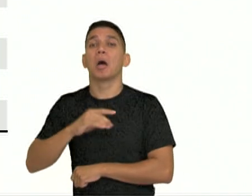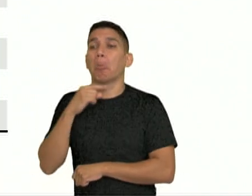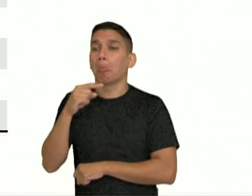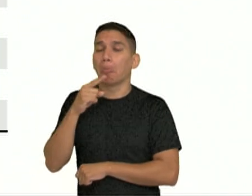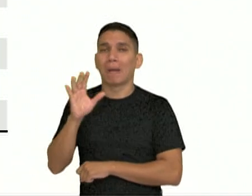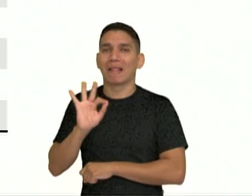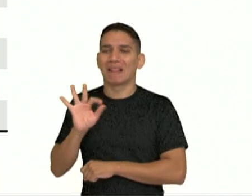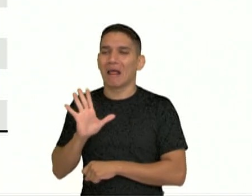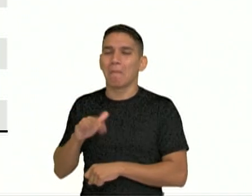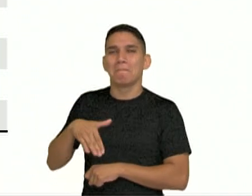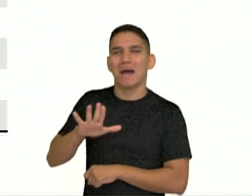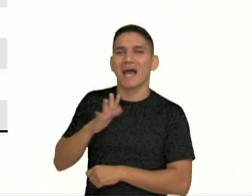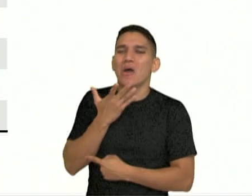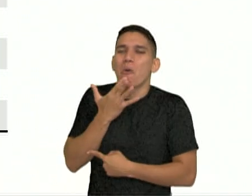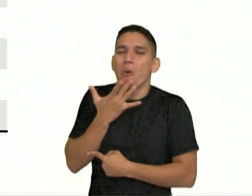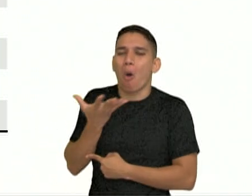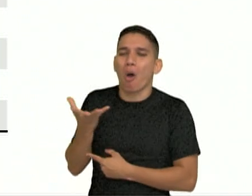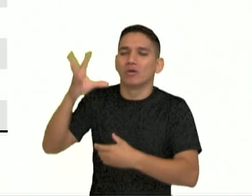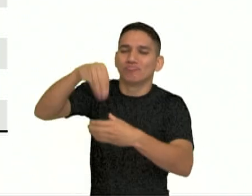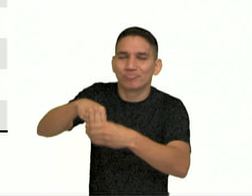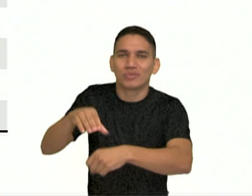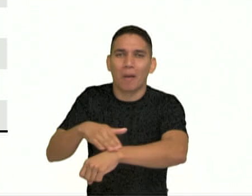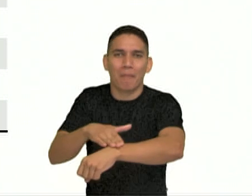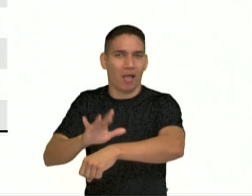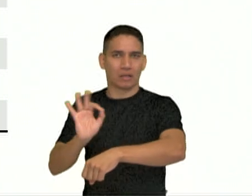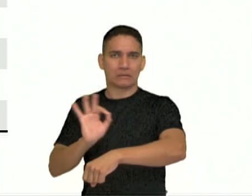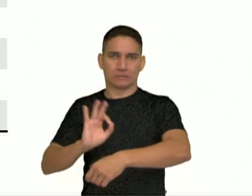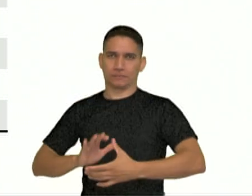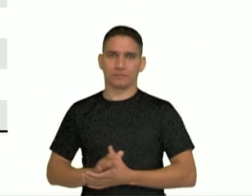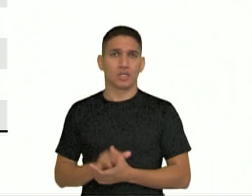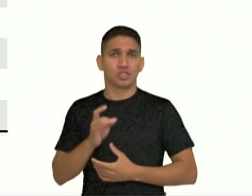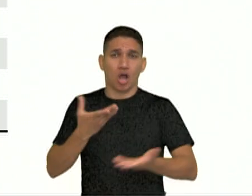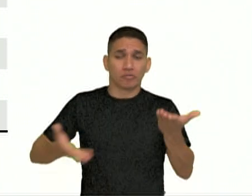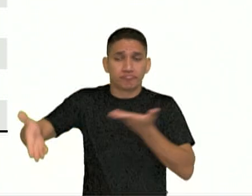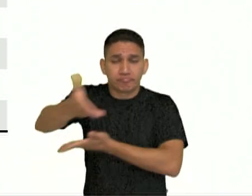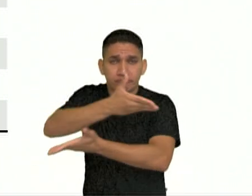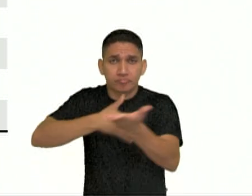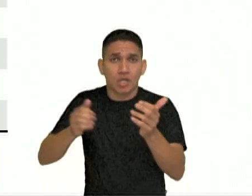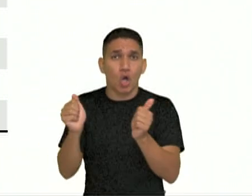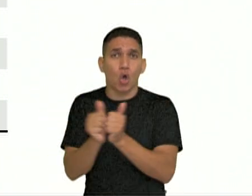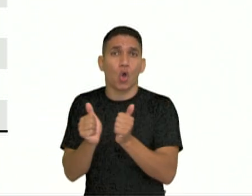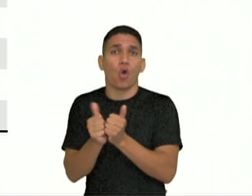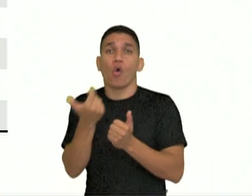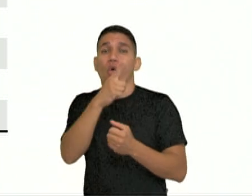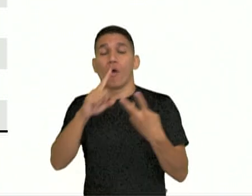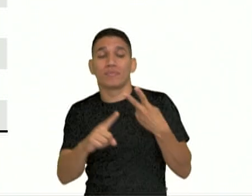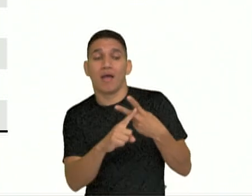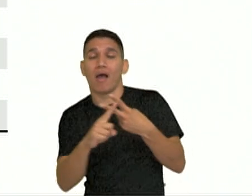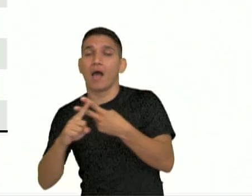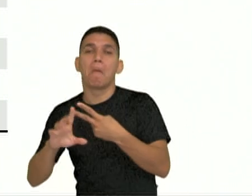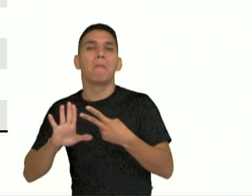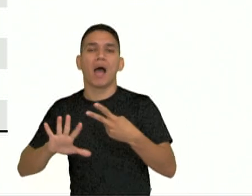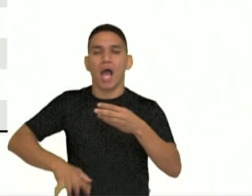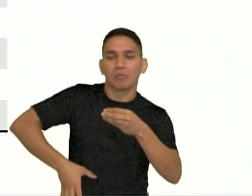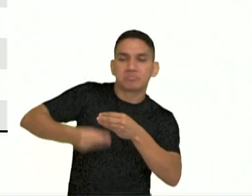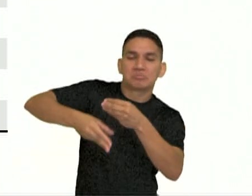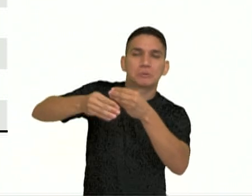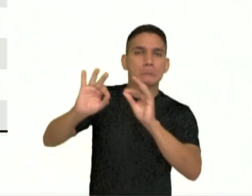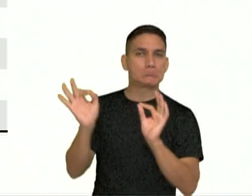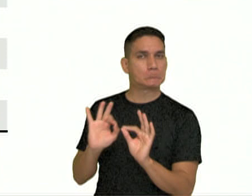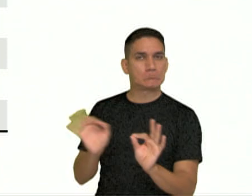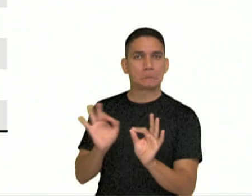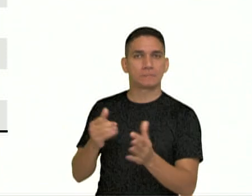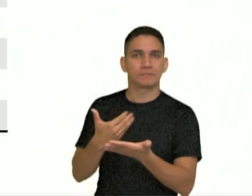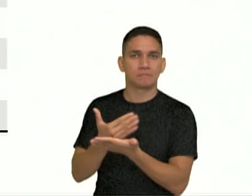mais melanina na pele da pessoa. Tá? Ele só está ali interagindo junto com os outros alelos, mas ele não adiciona, ele não tem esse